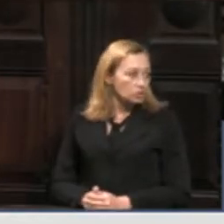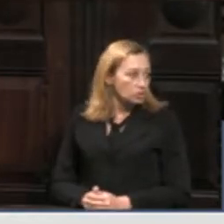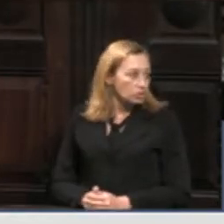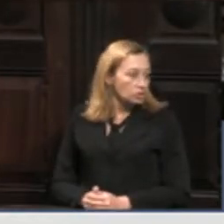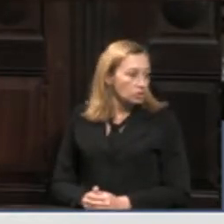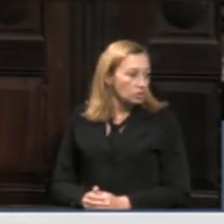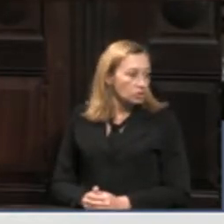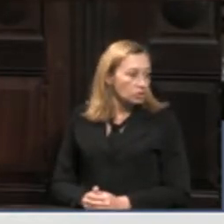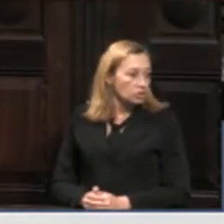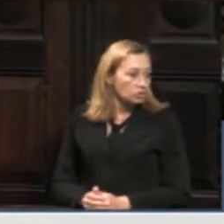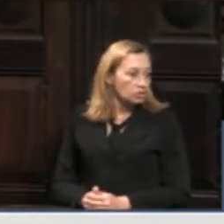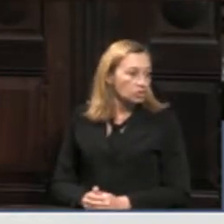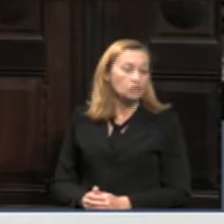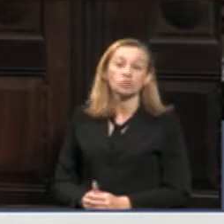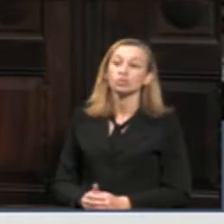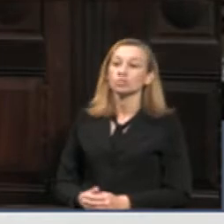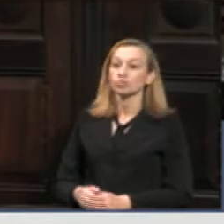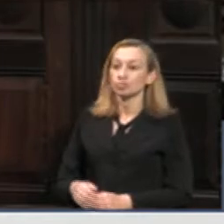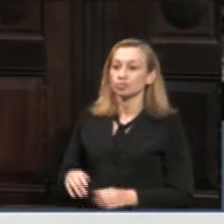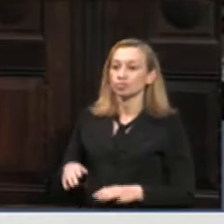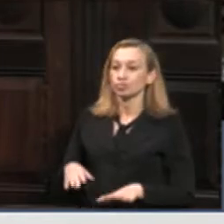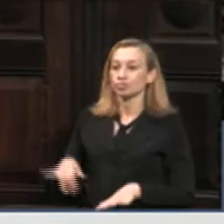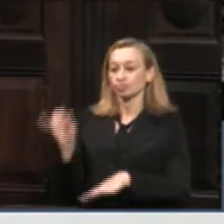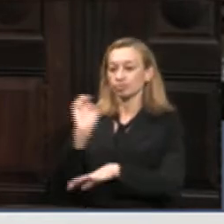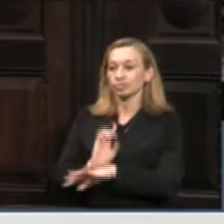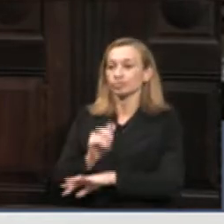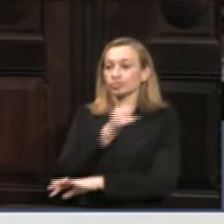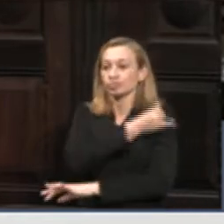dilapidado estado do Rio de Janeiro,